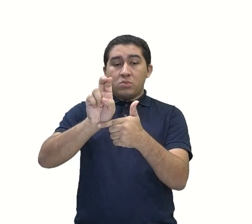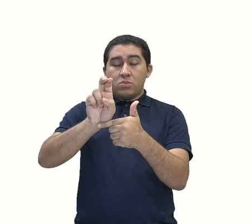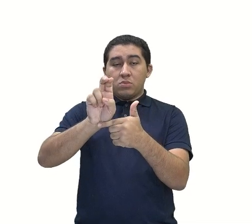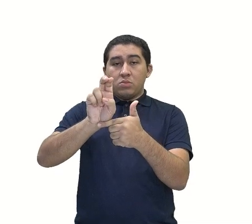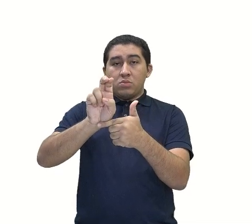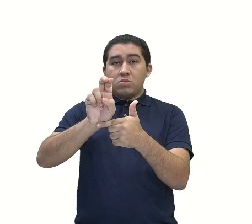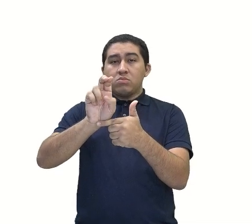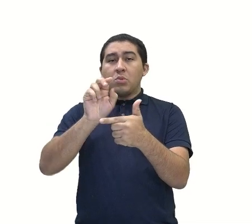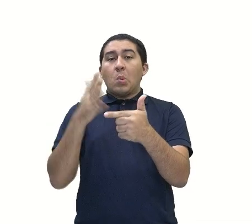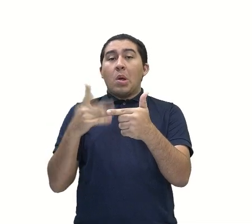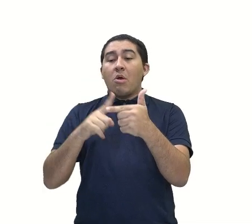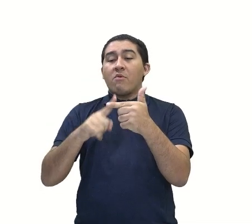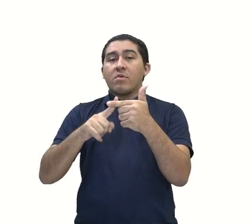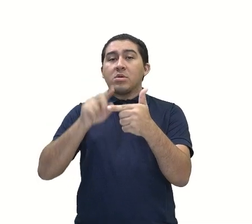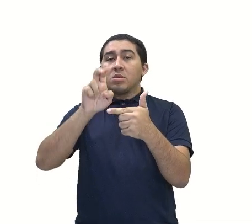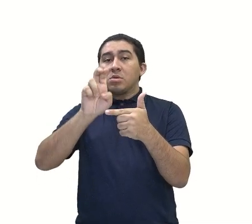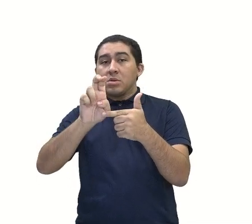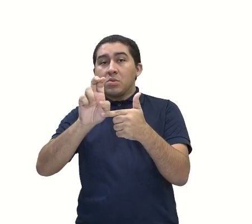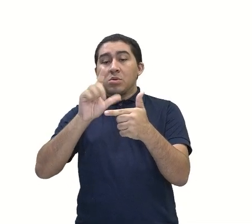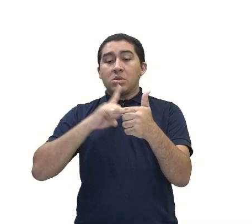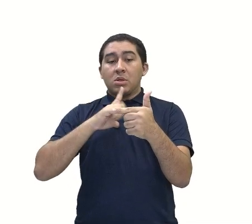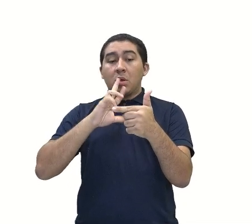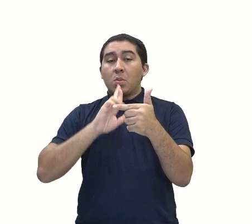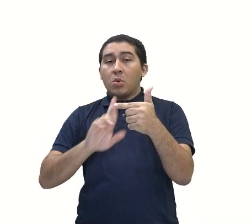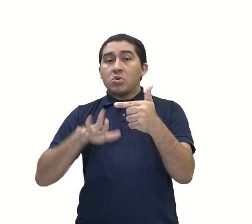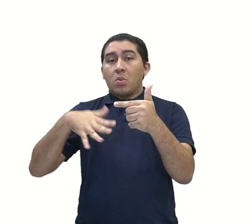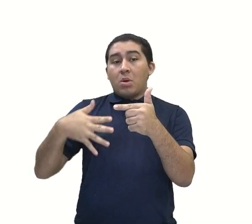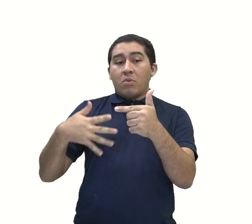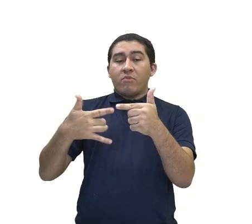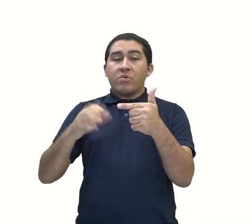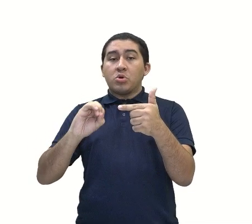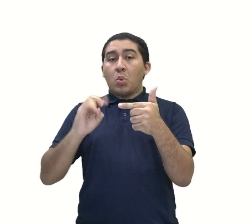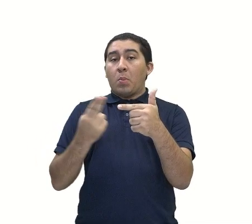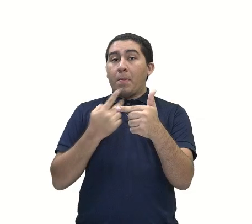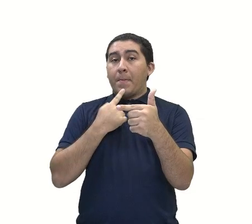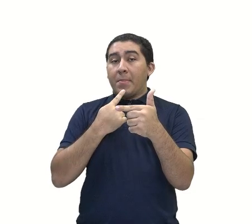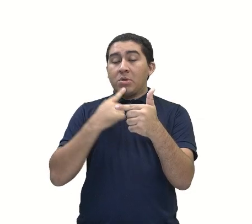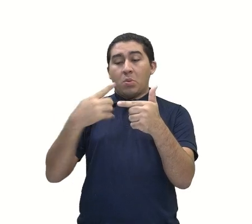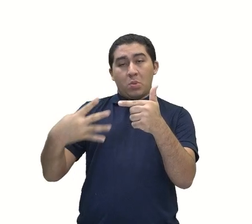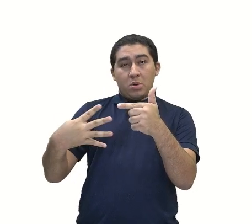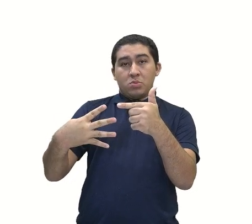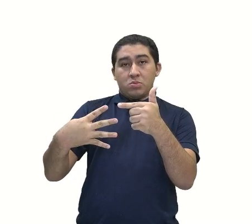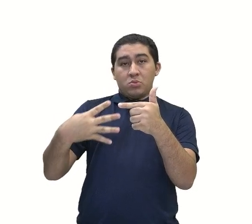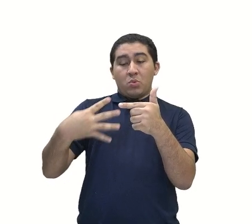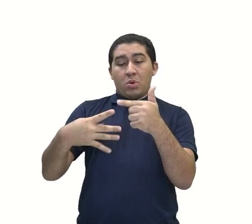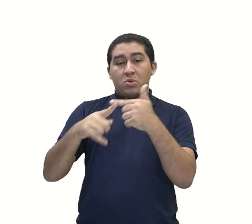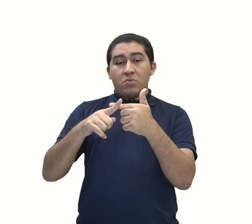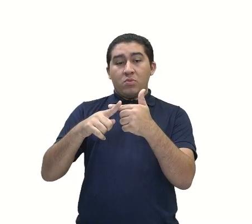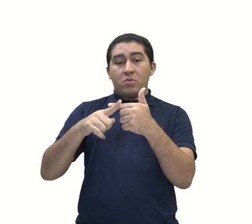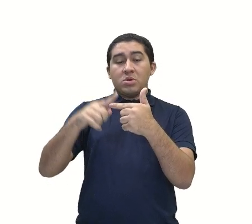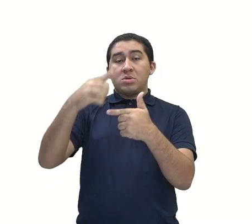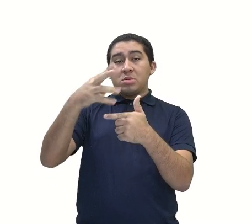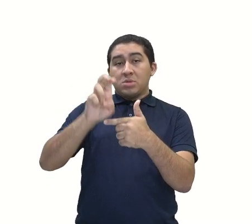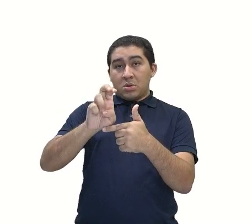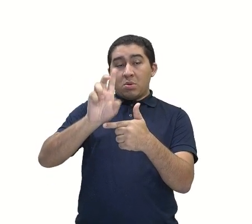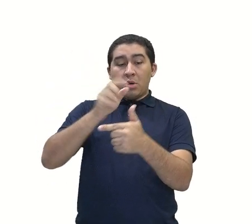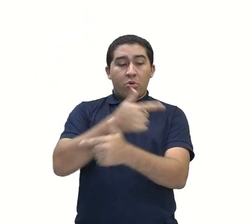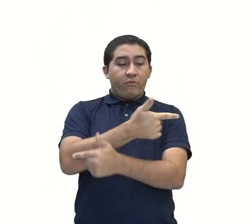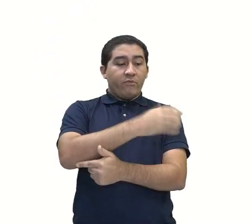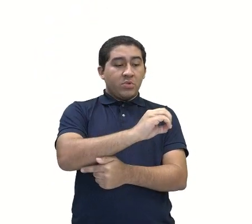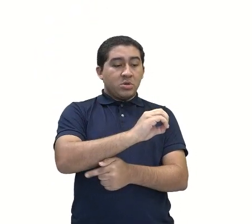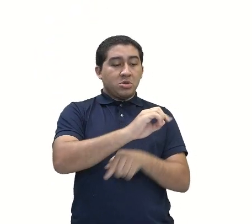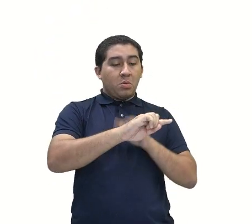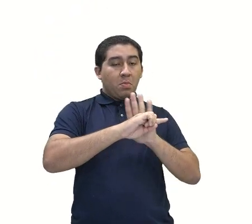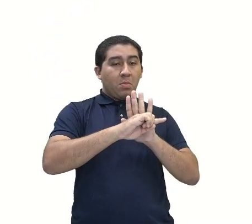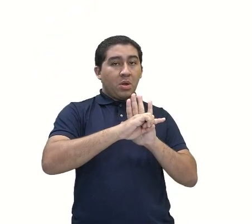Qual é o número que multiplicado por 5 vai dar 20? Ou próximo de 20? É o 4. 5 vezes 4, 20. Então,